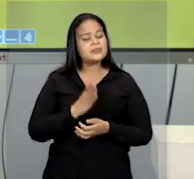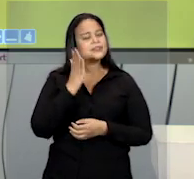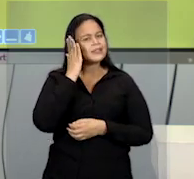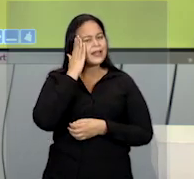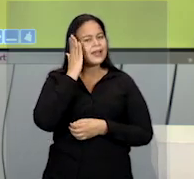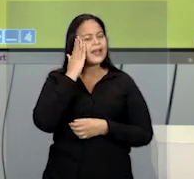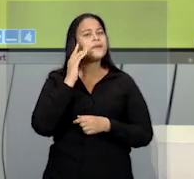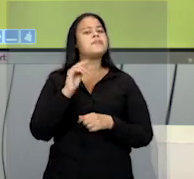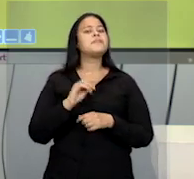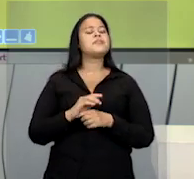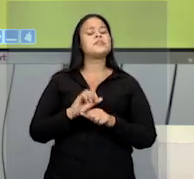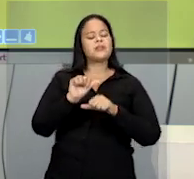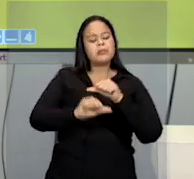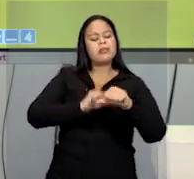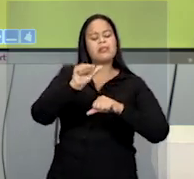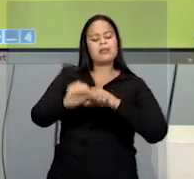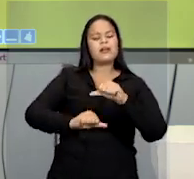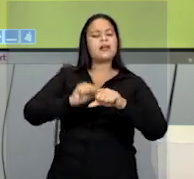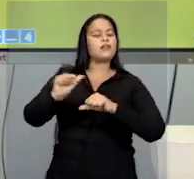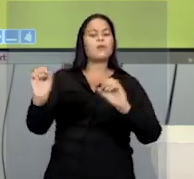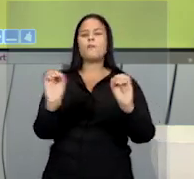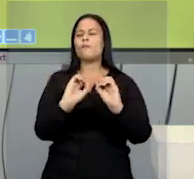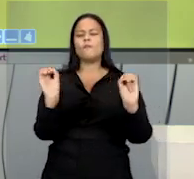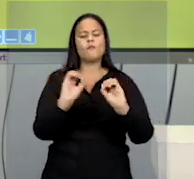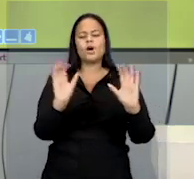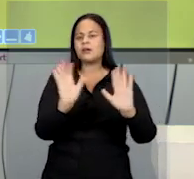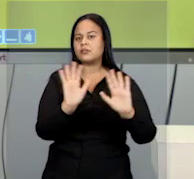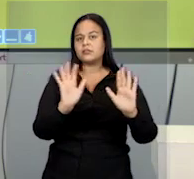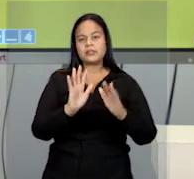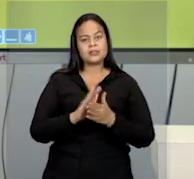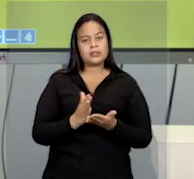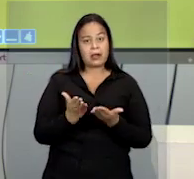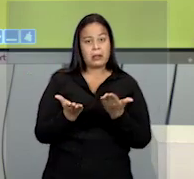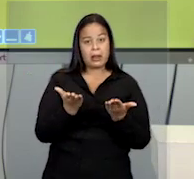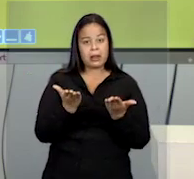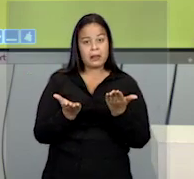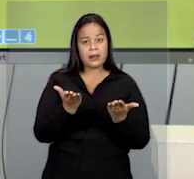sabemos que não temos que alterar nenhuma reação, é basicamente balanceamento.